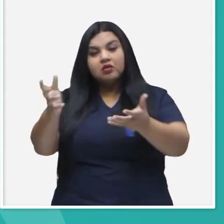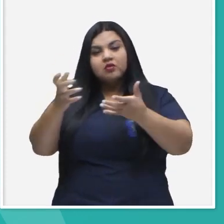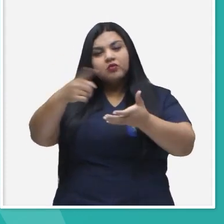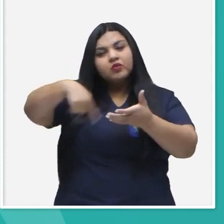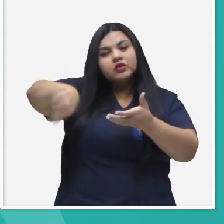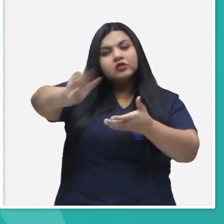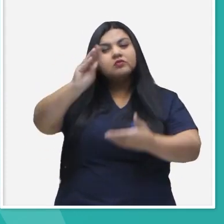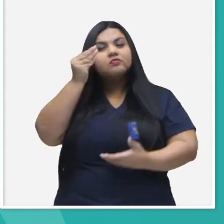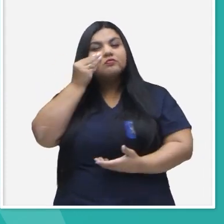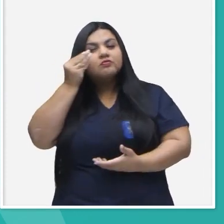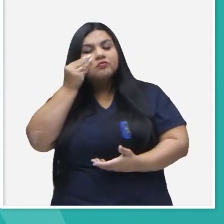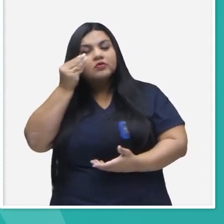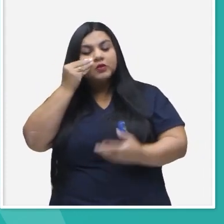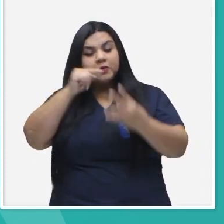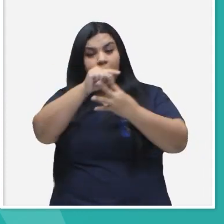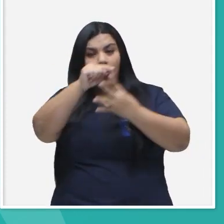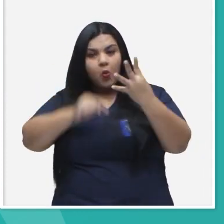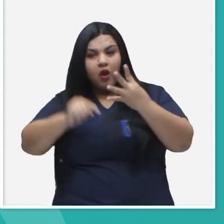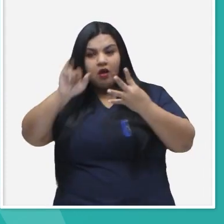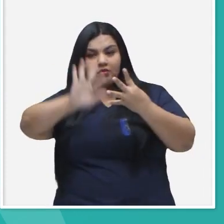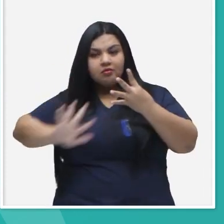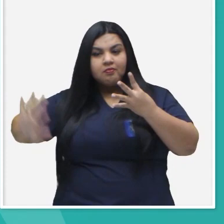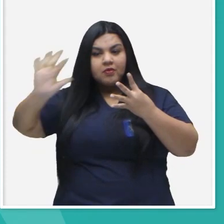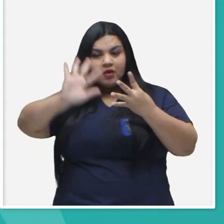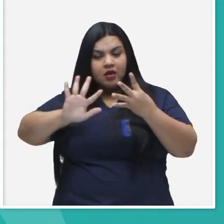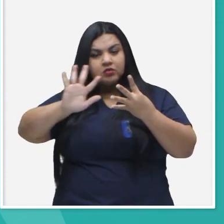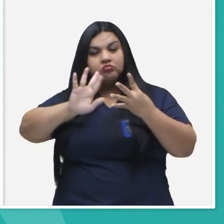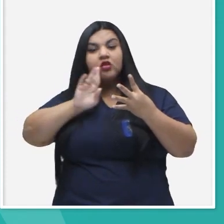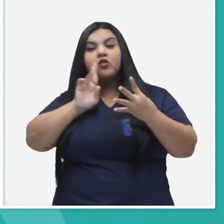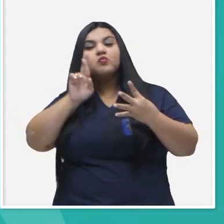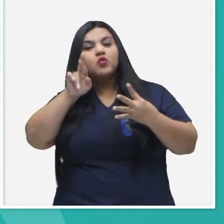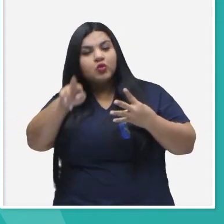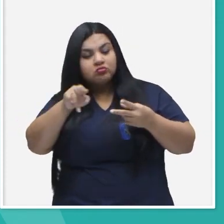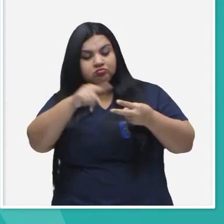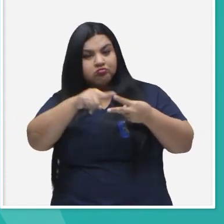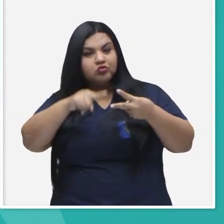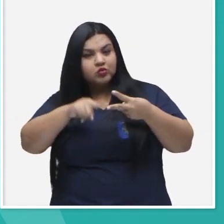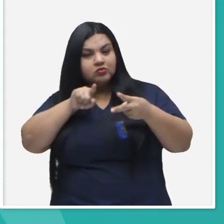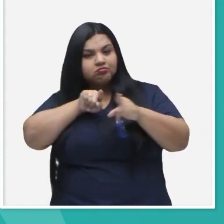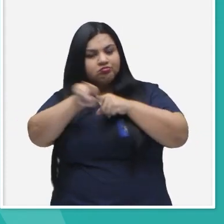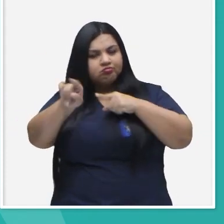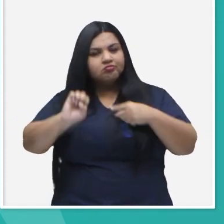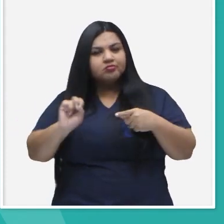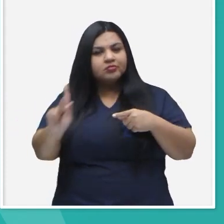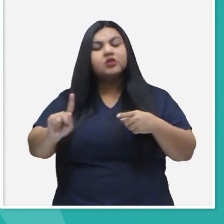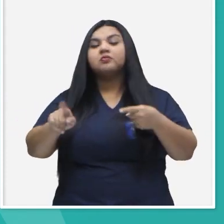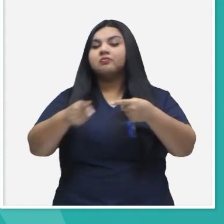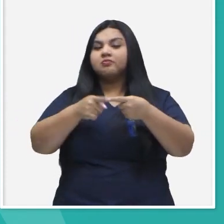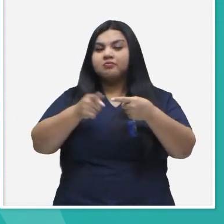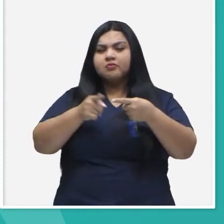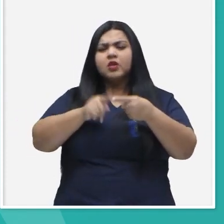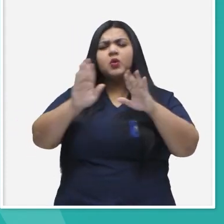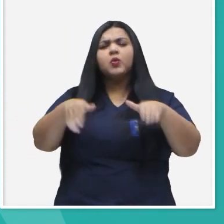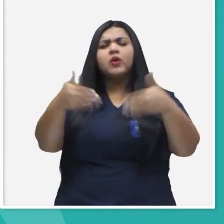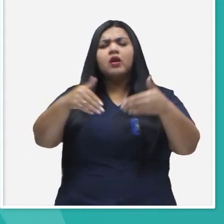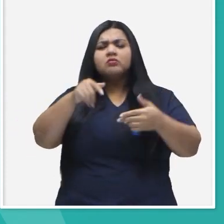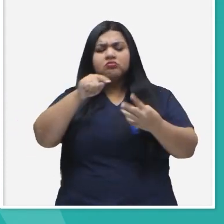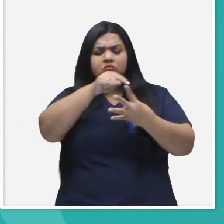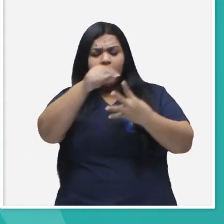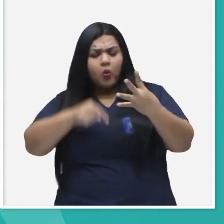vocês observem essas 4 imagens e respondam essas 2 questões. Primeiro, quais são